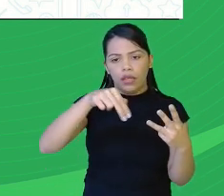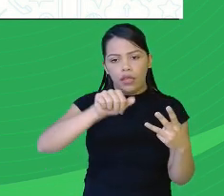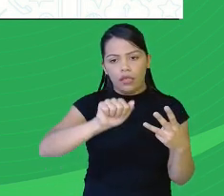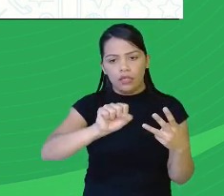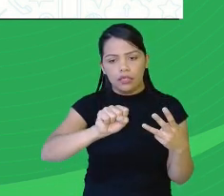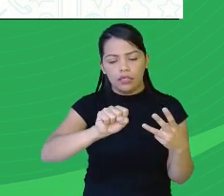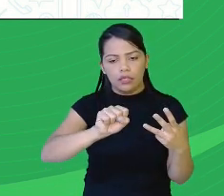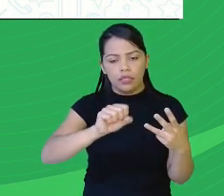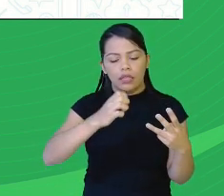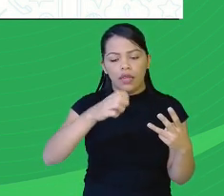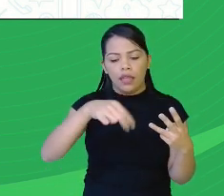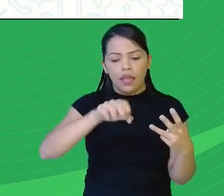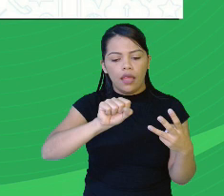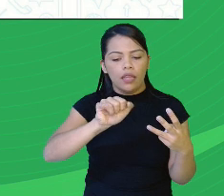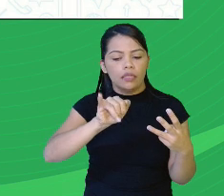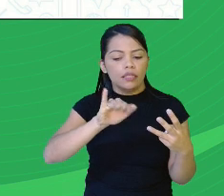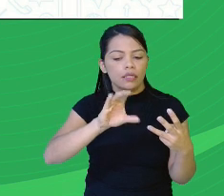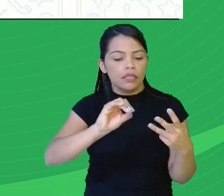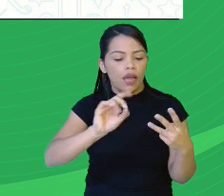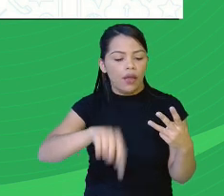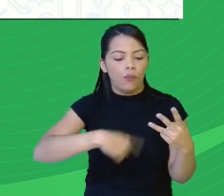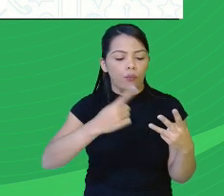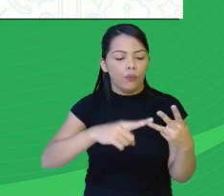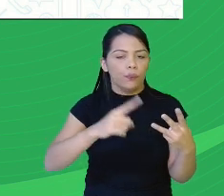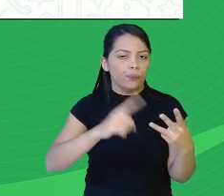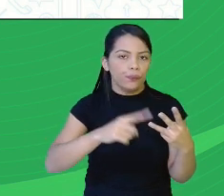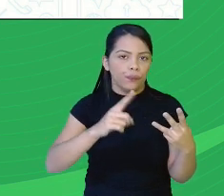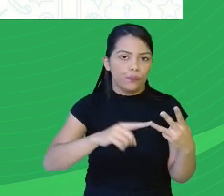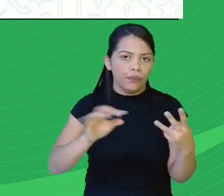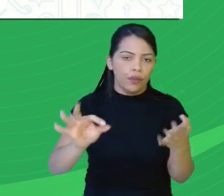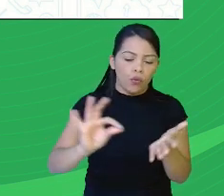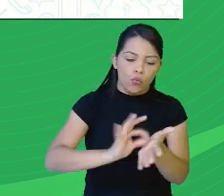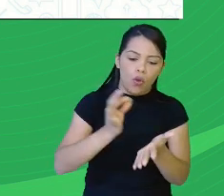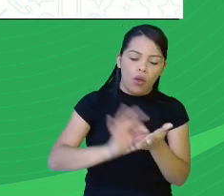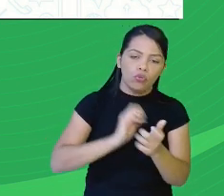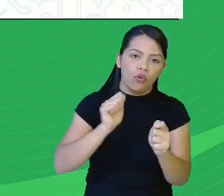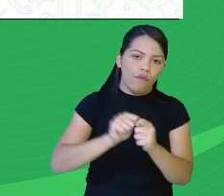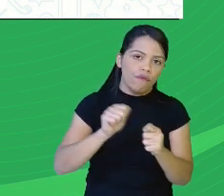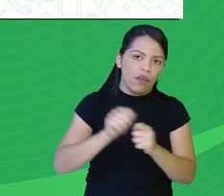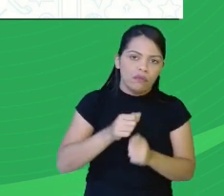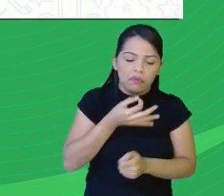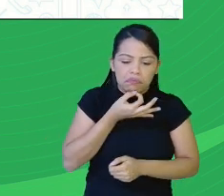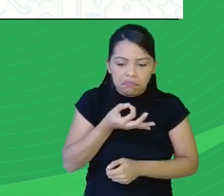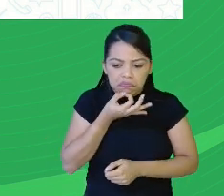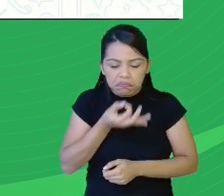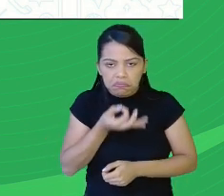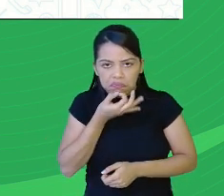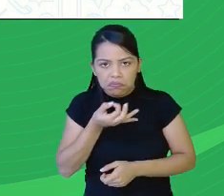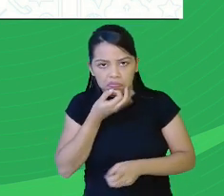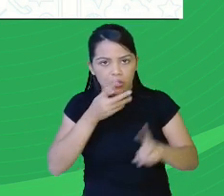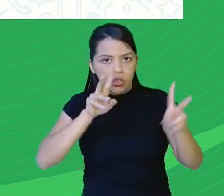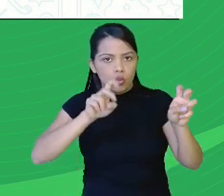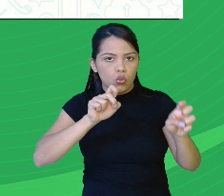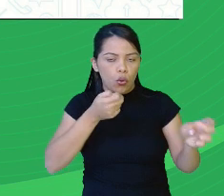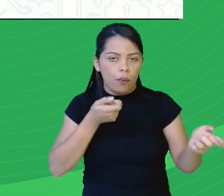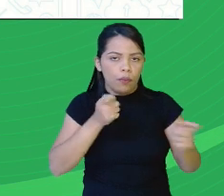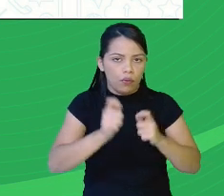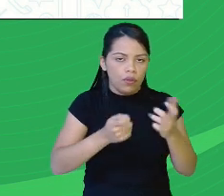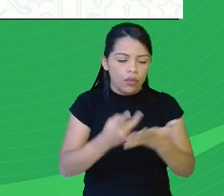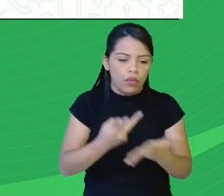que o cronista, ironicamente, tece uma crítica ao que acontece nas